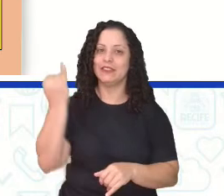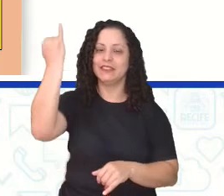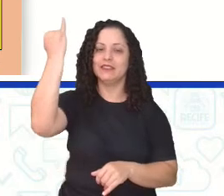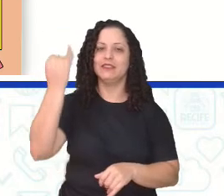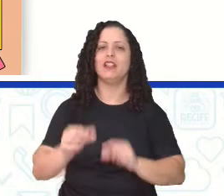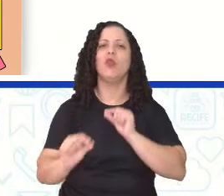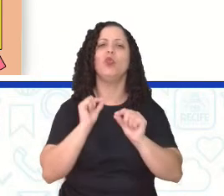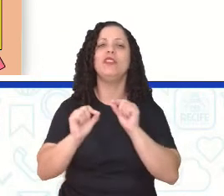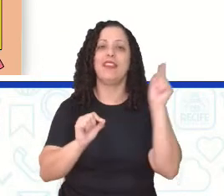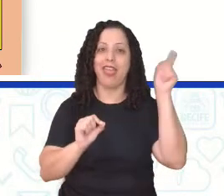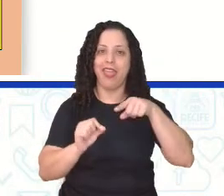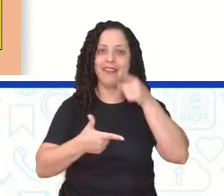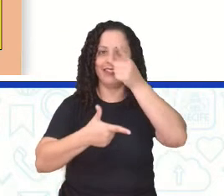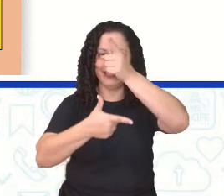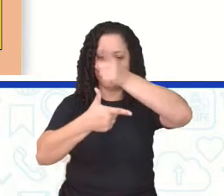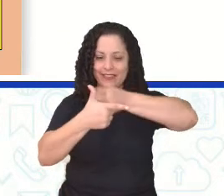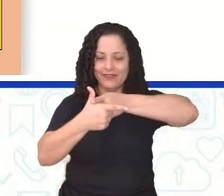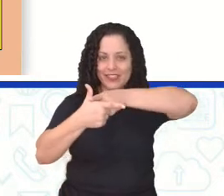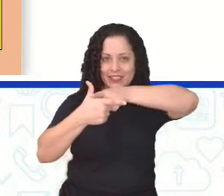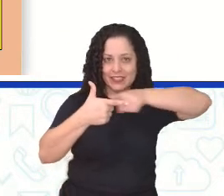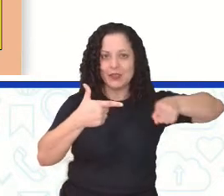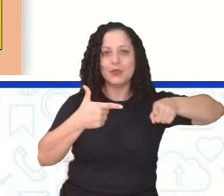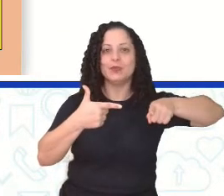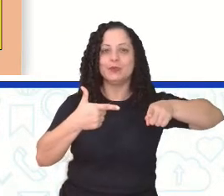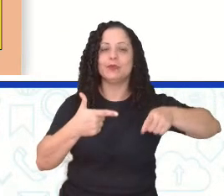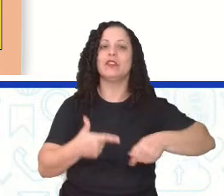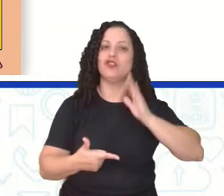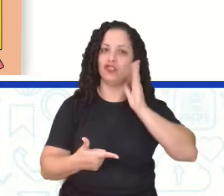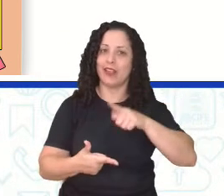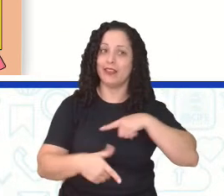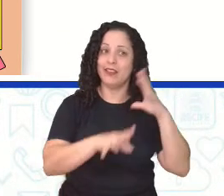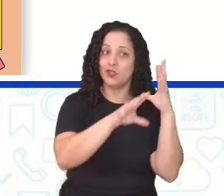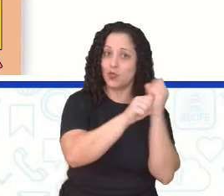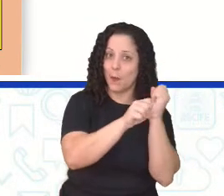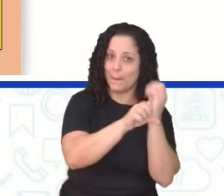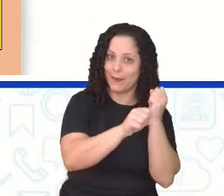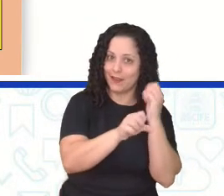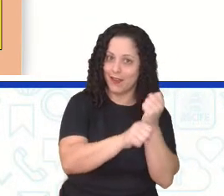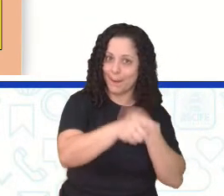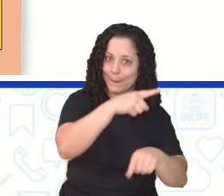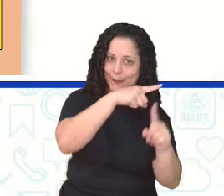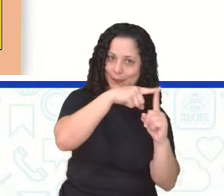operação divisão? Aí a gente já tem soma, né? Que eu quero